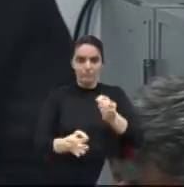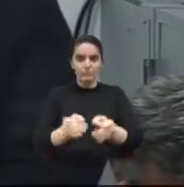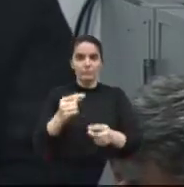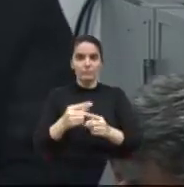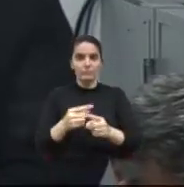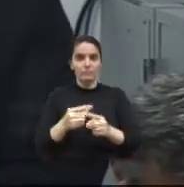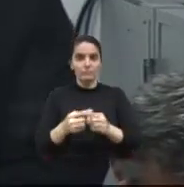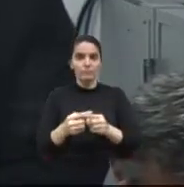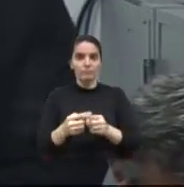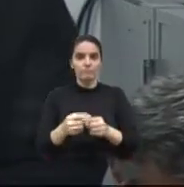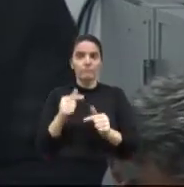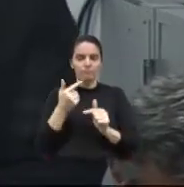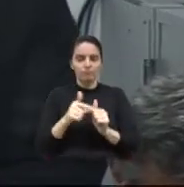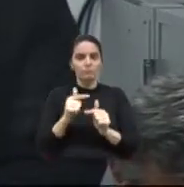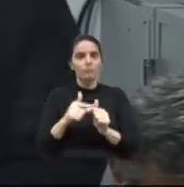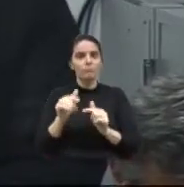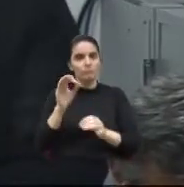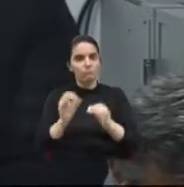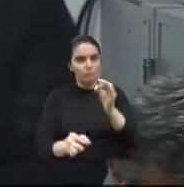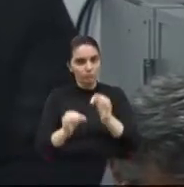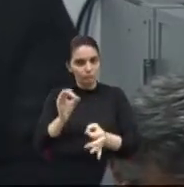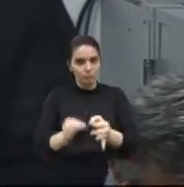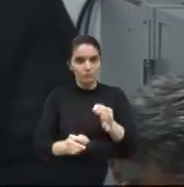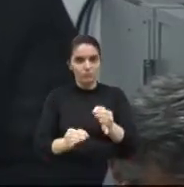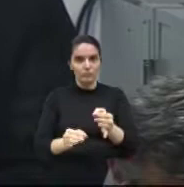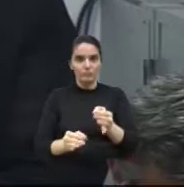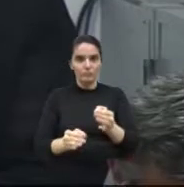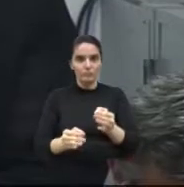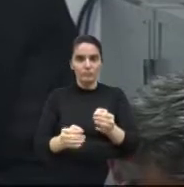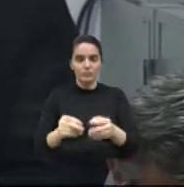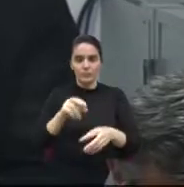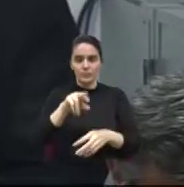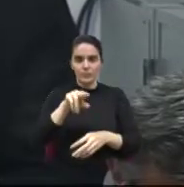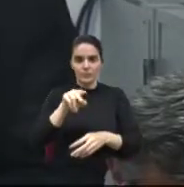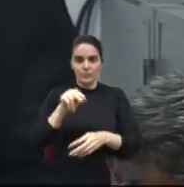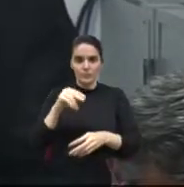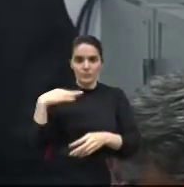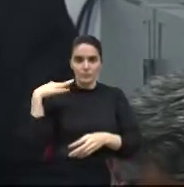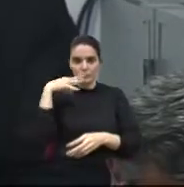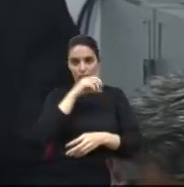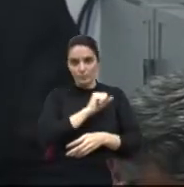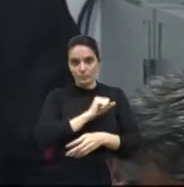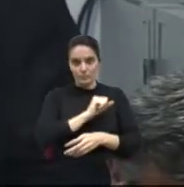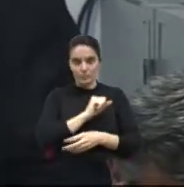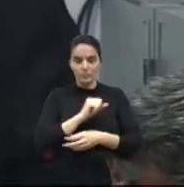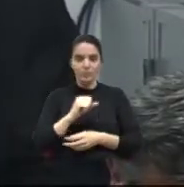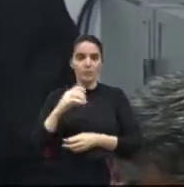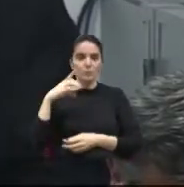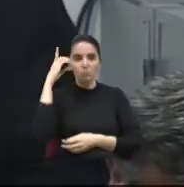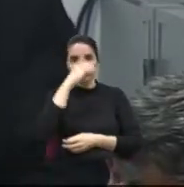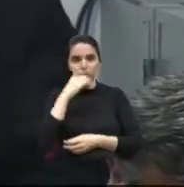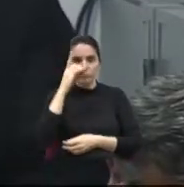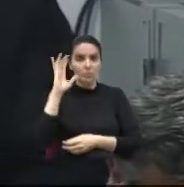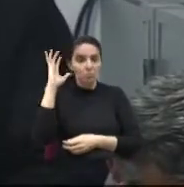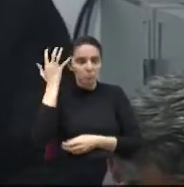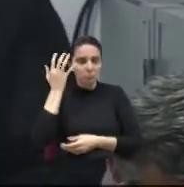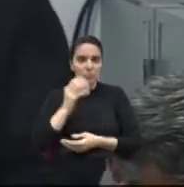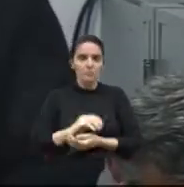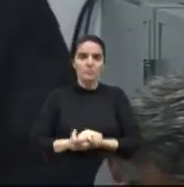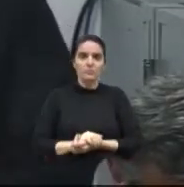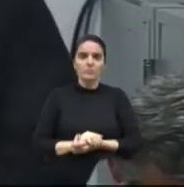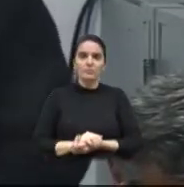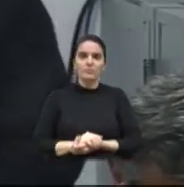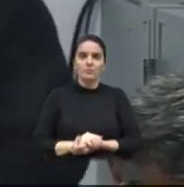jurídica muito grande. Que o que aconteceu domingo assustou, acho que todos os brasileiros, em relação ao que